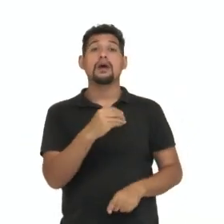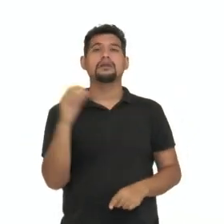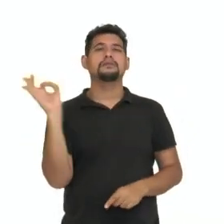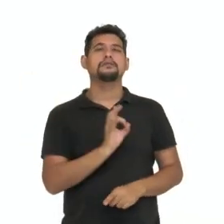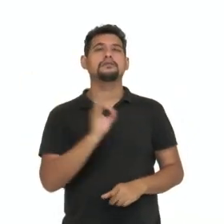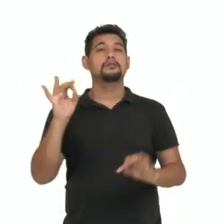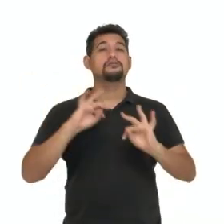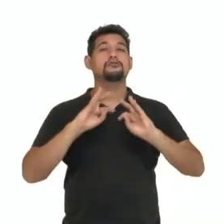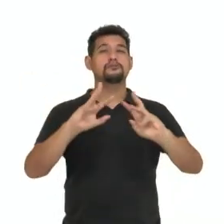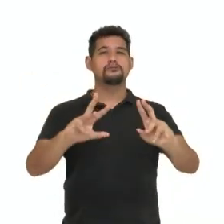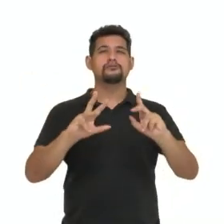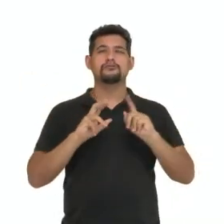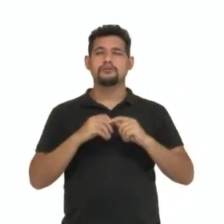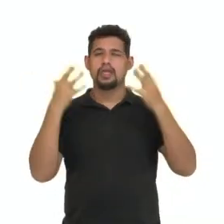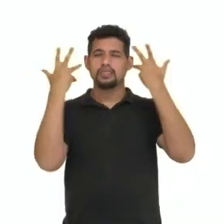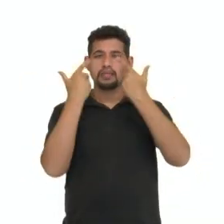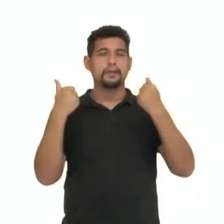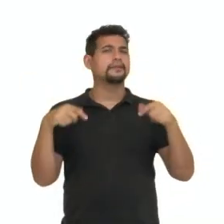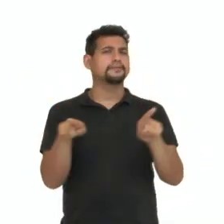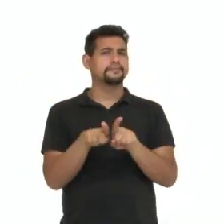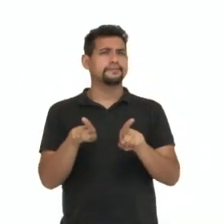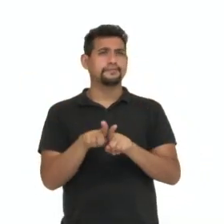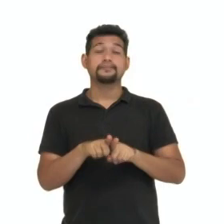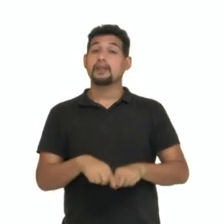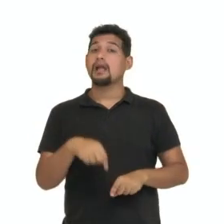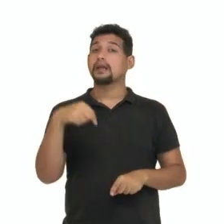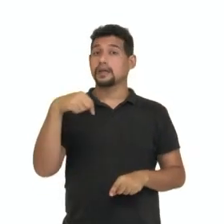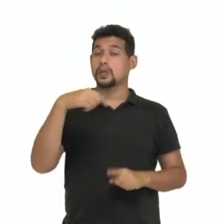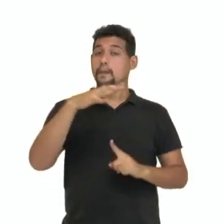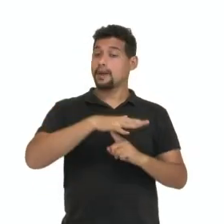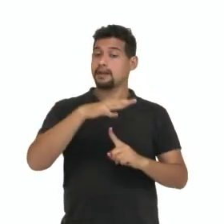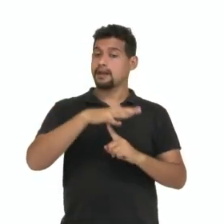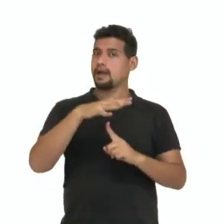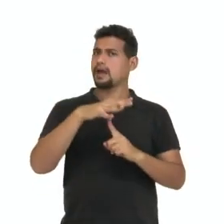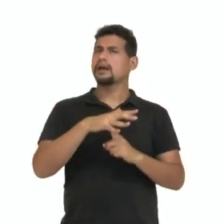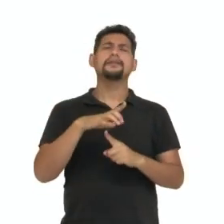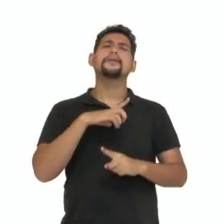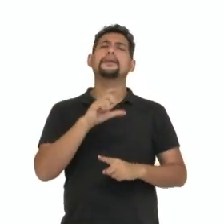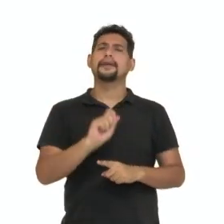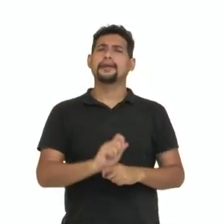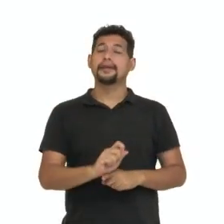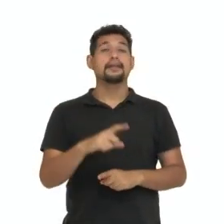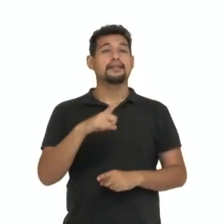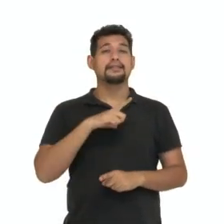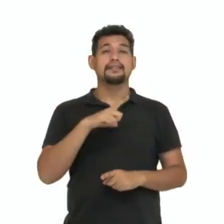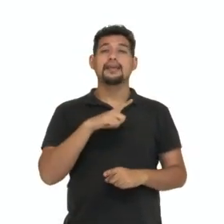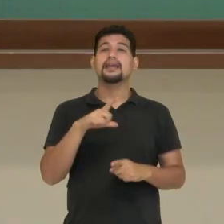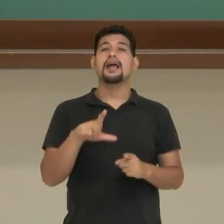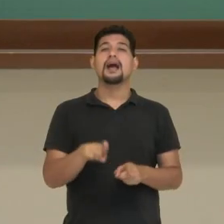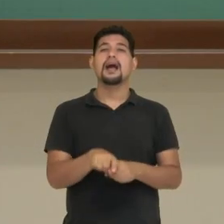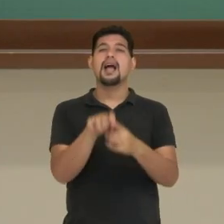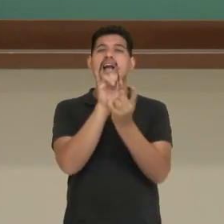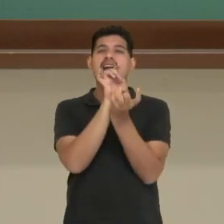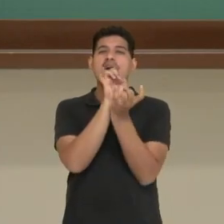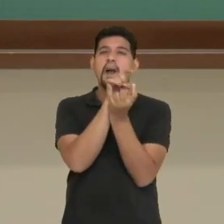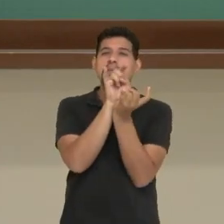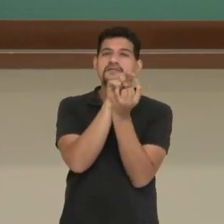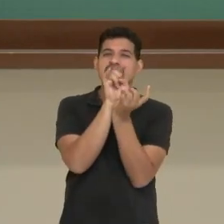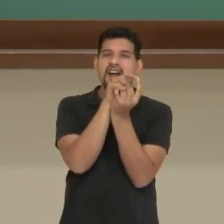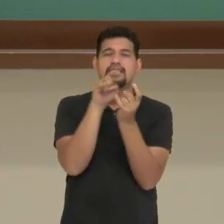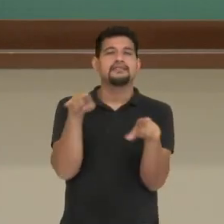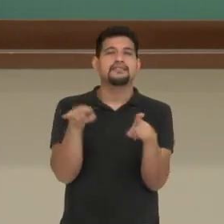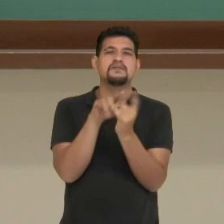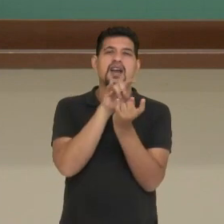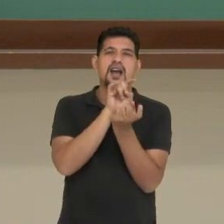de todas as espécies de mamíferos, tá? Aqui no Paraná, por exemplo, a gente tem a capivara, que é um rato gigante,